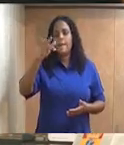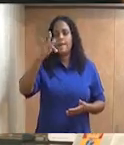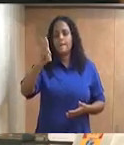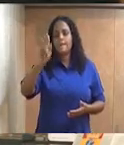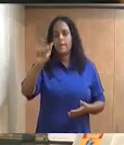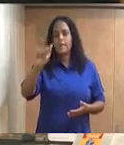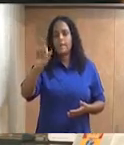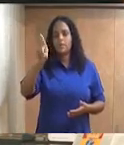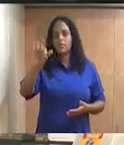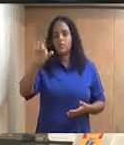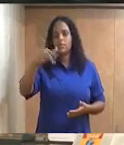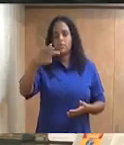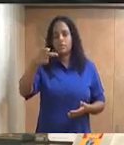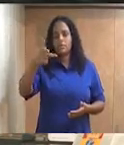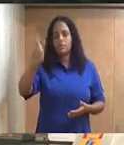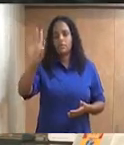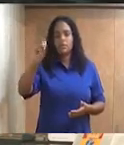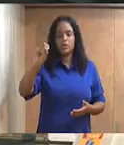uso da palavra.